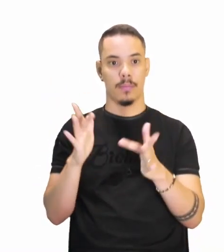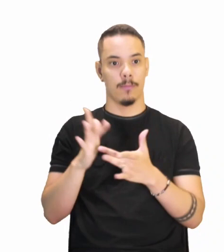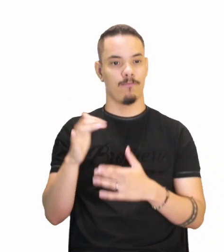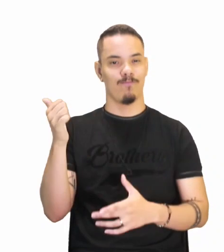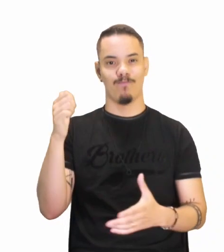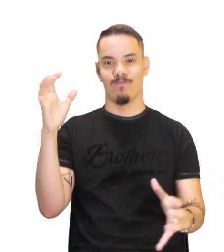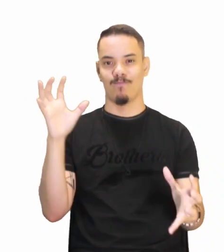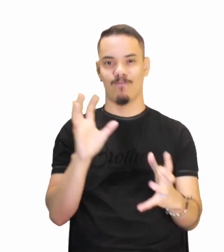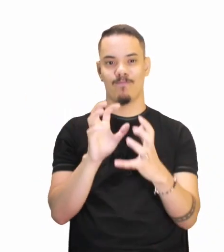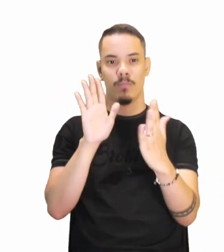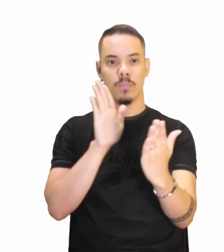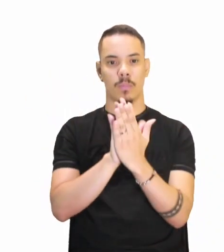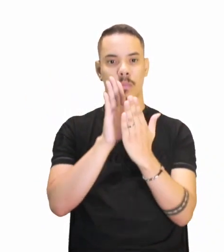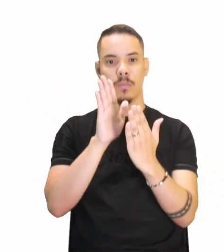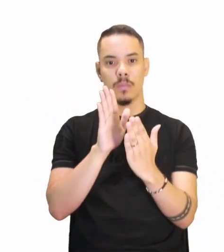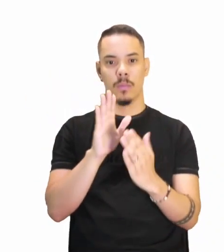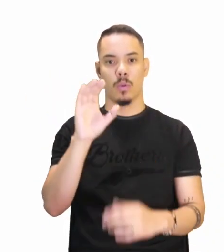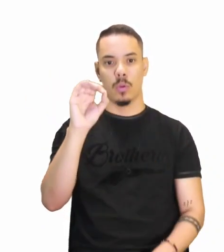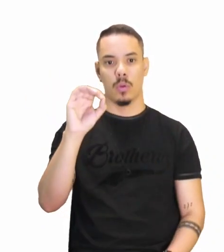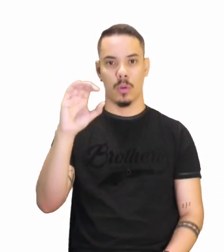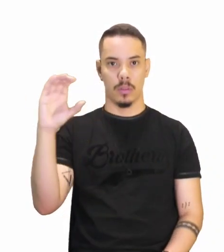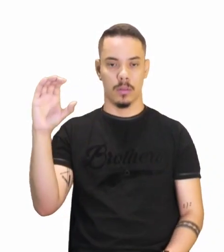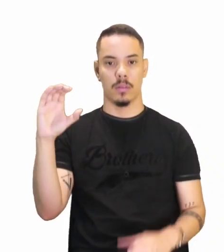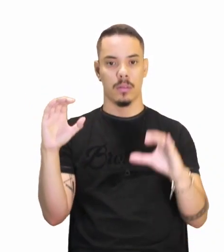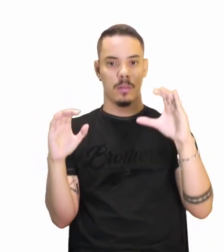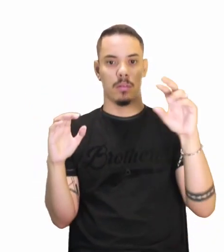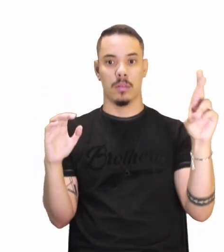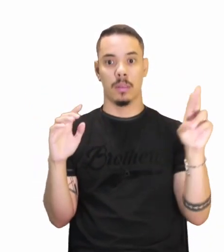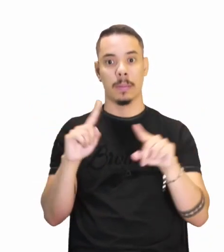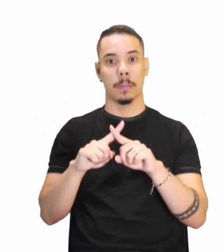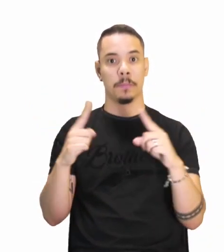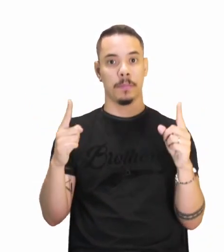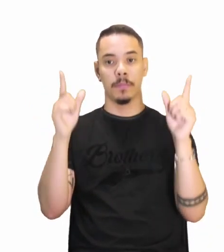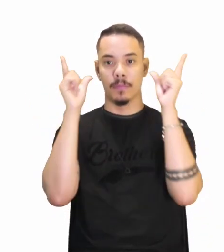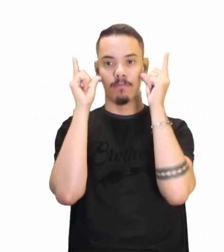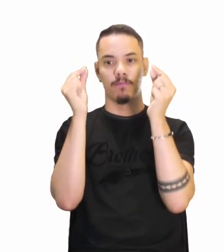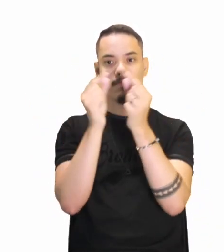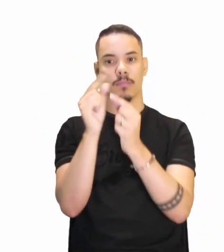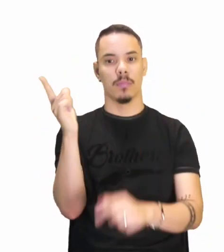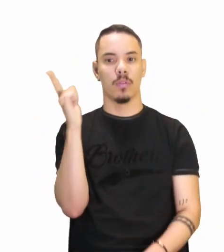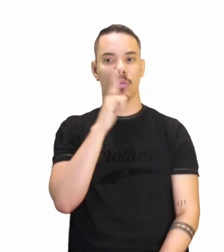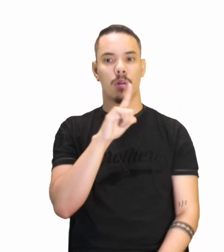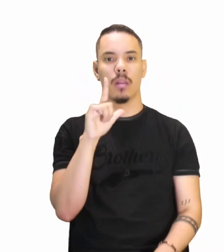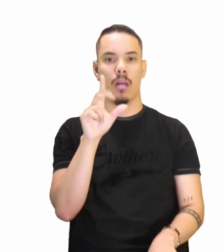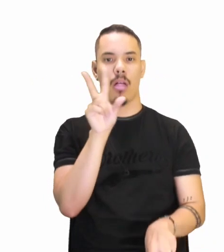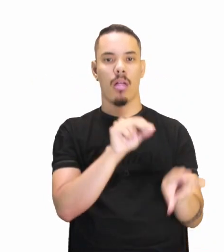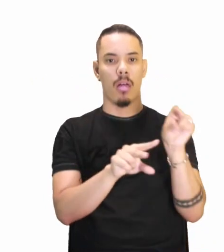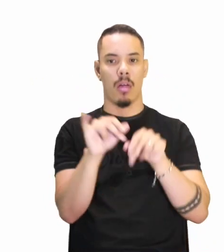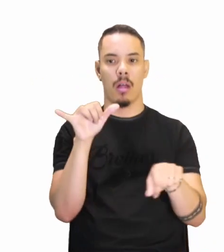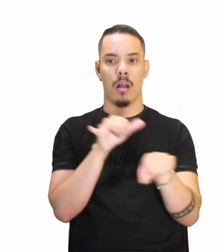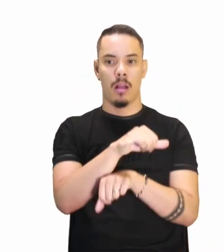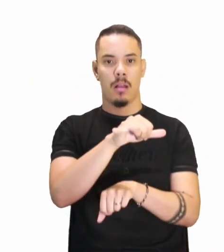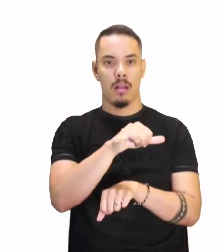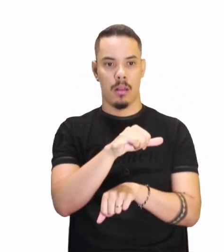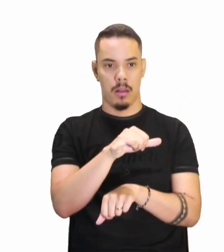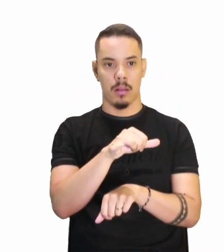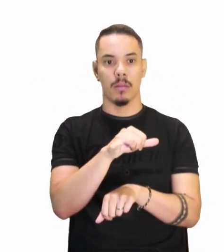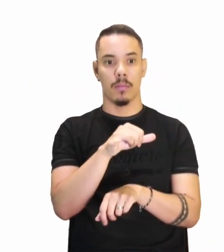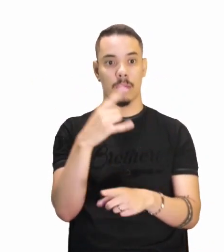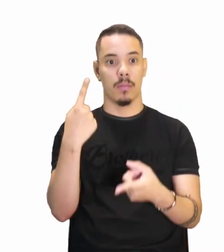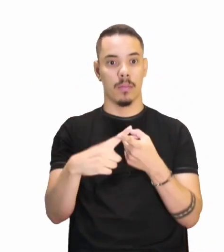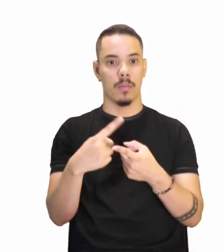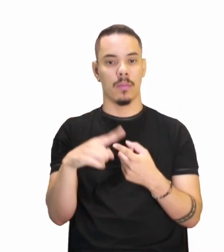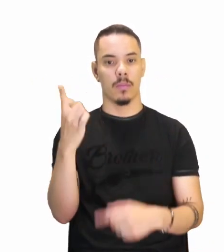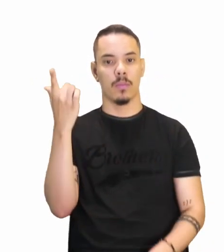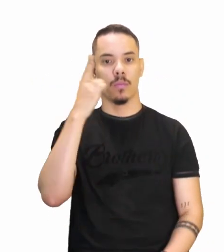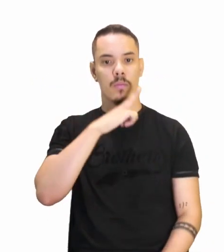primeiro choque entre o ocidente e oriente mas os gregos conseguir enganar o historianos deixaram a